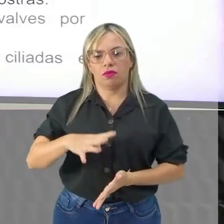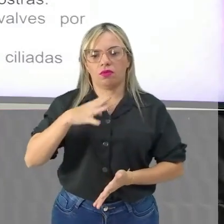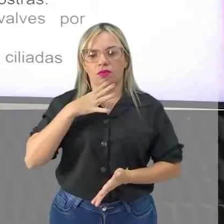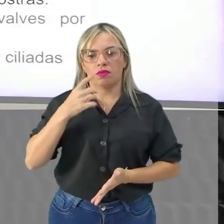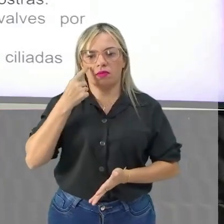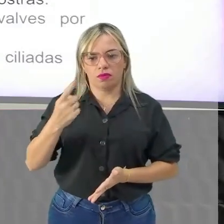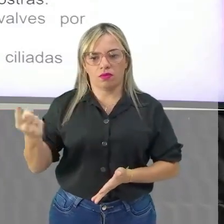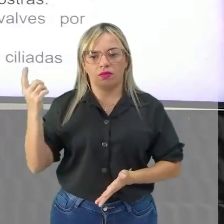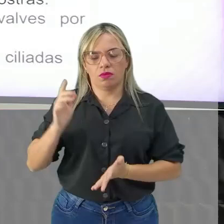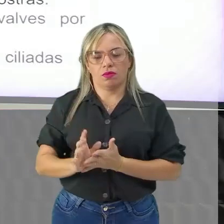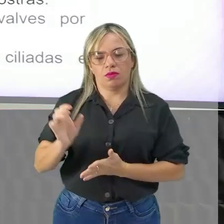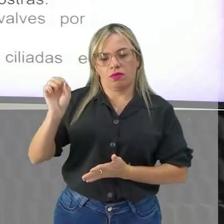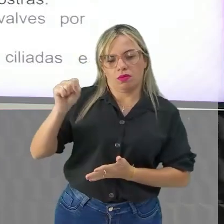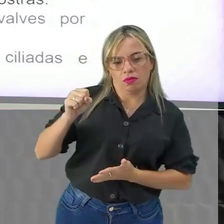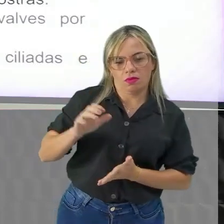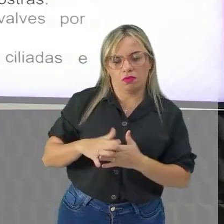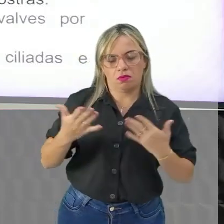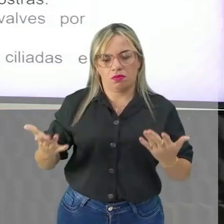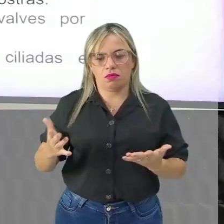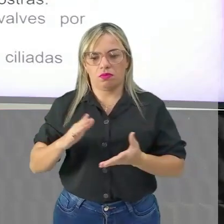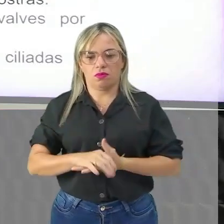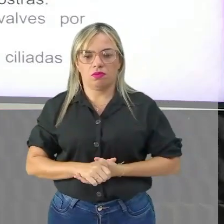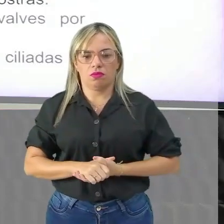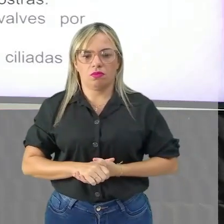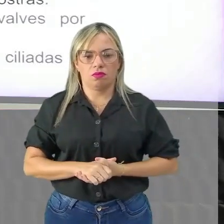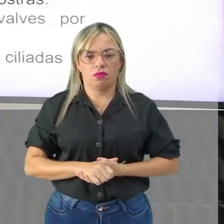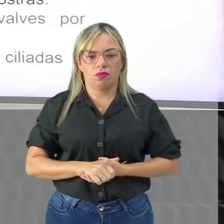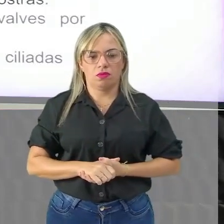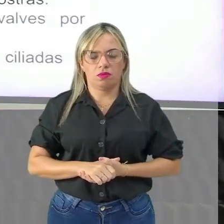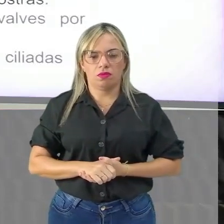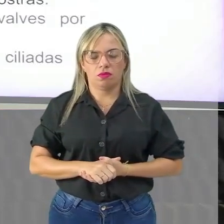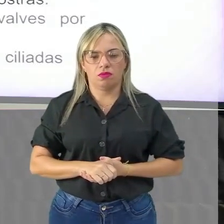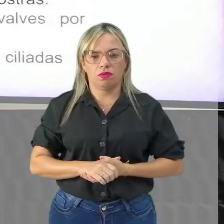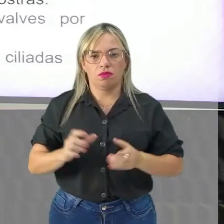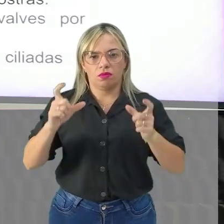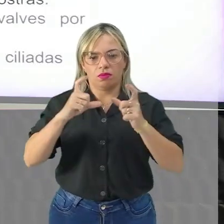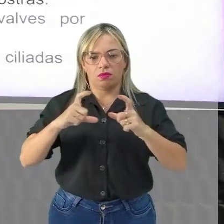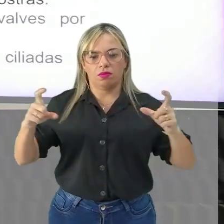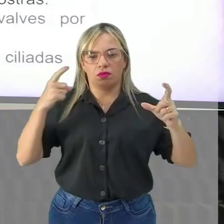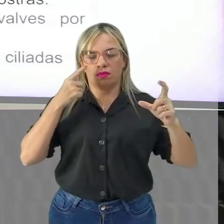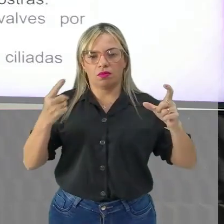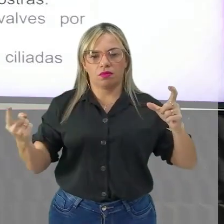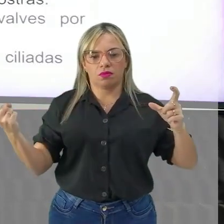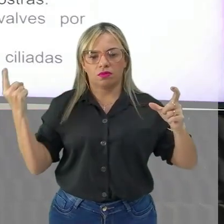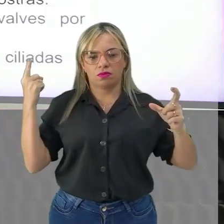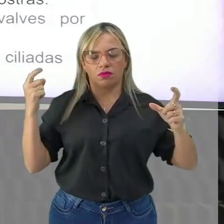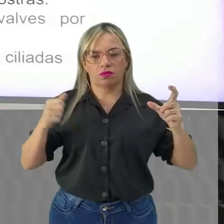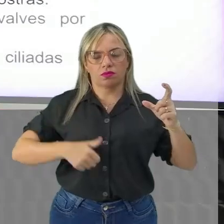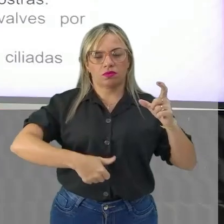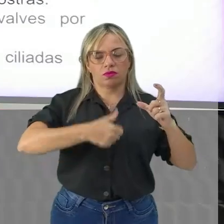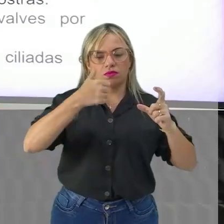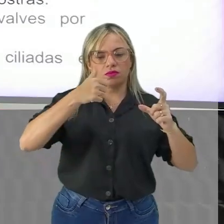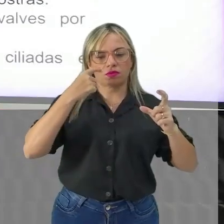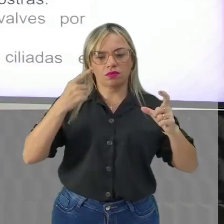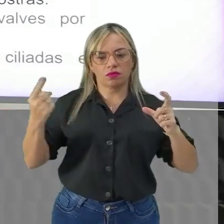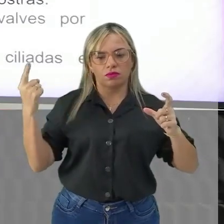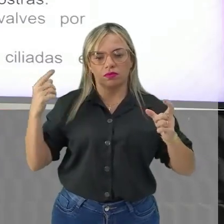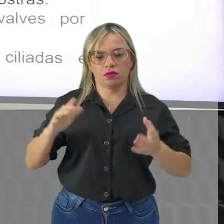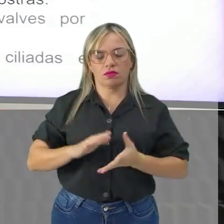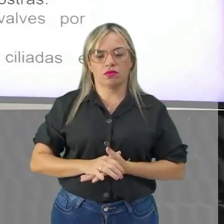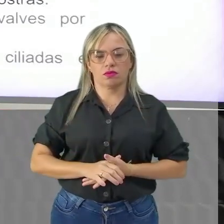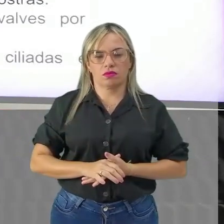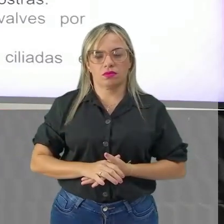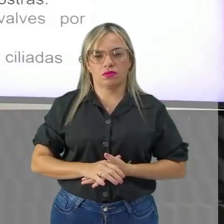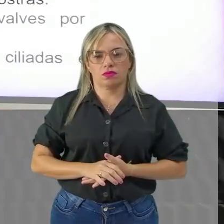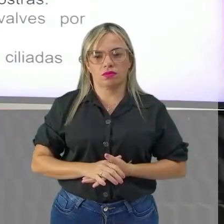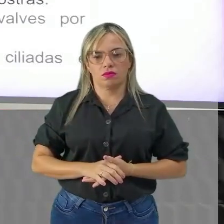que ele é exatamente assim. Ele é um bivalve de corpo achatado lateralmente, como as ostras. Ele parece